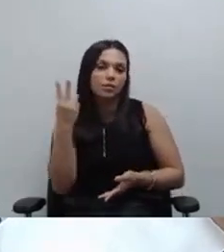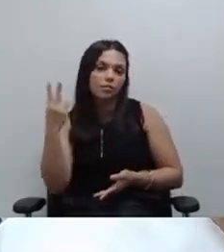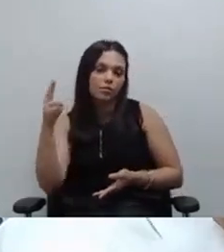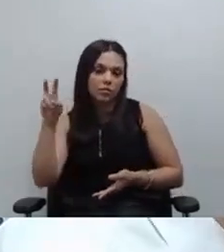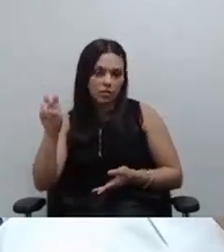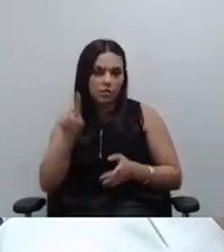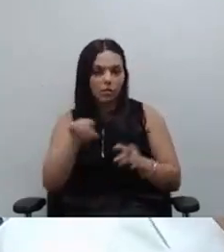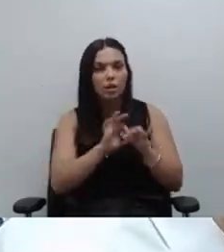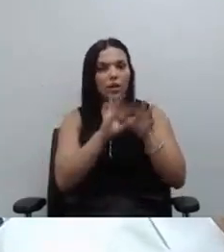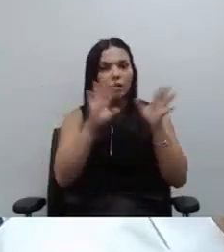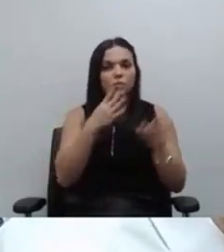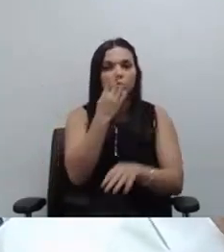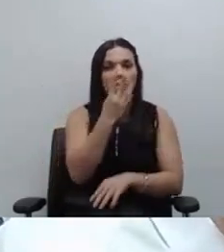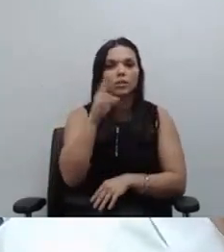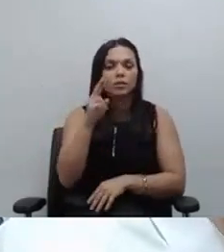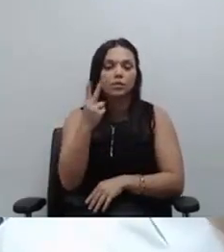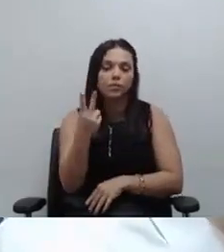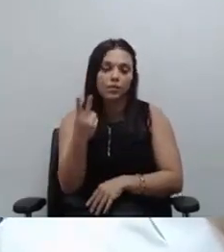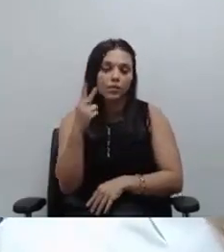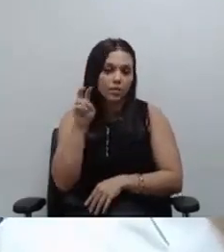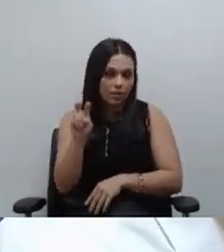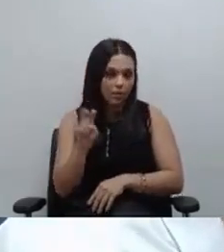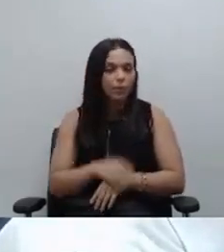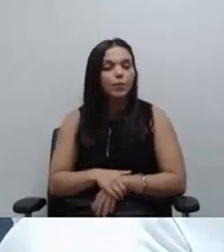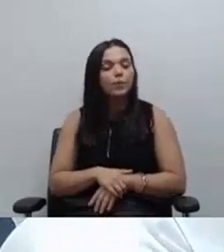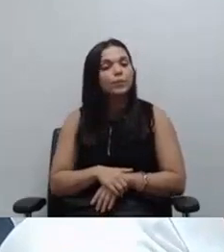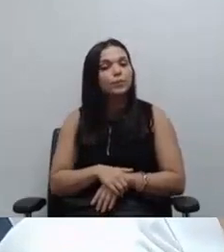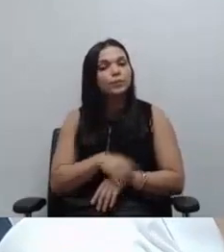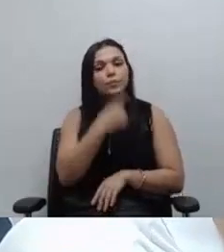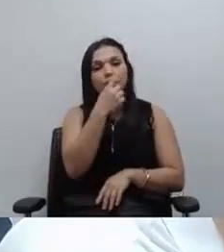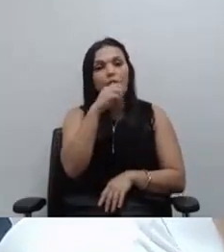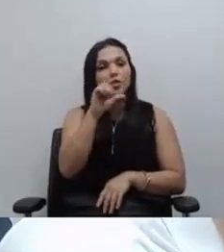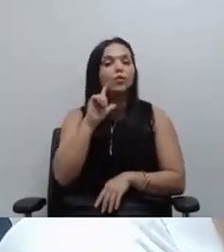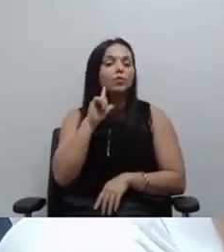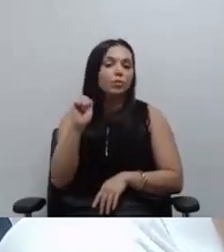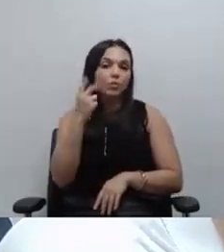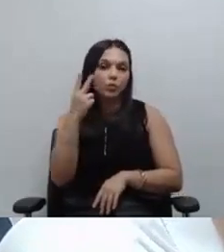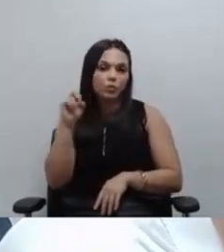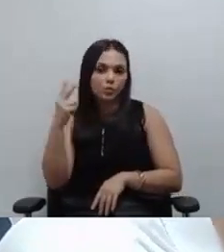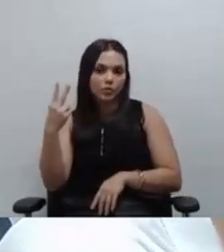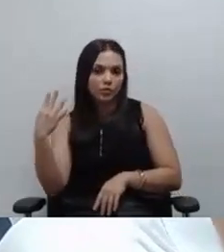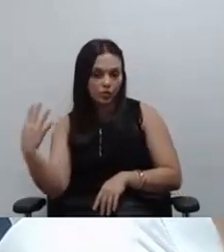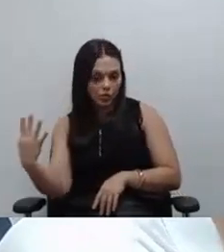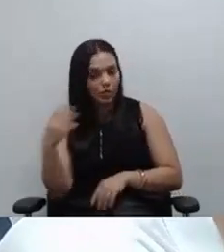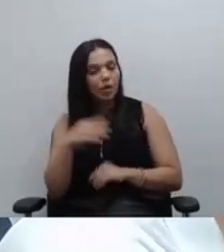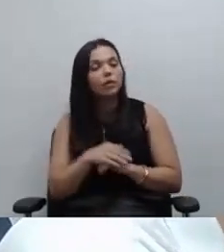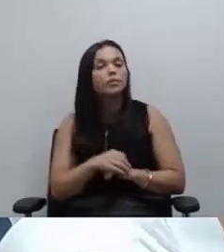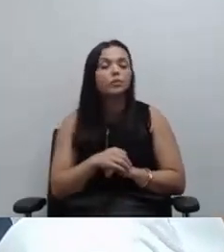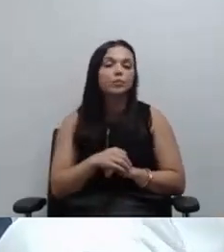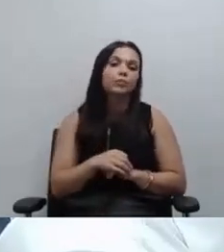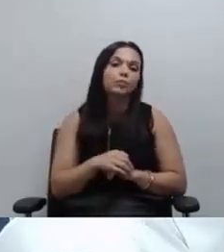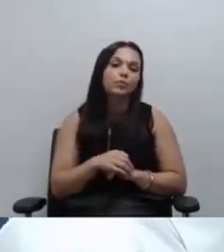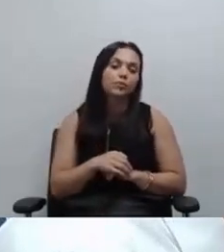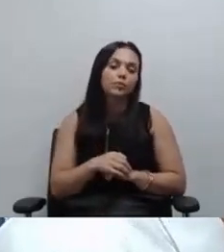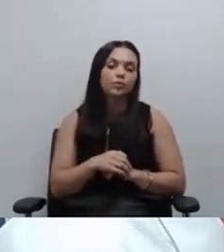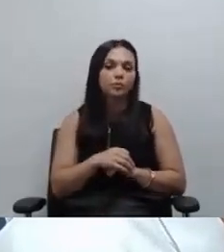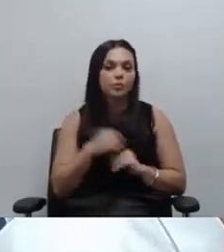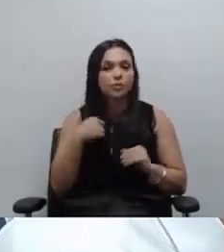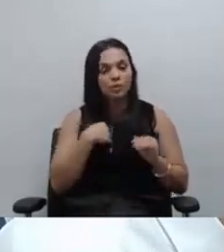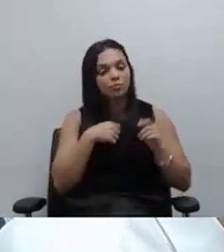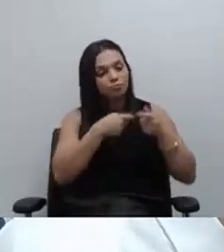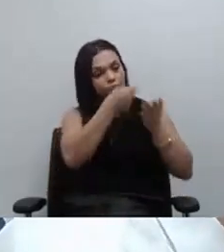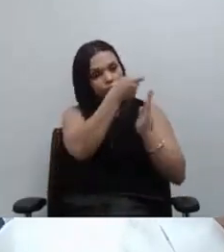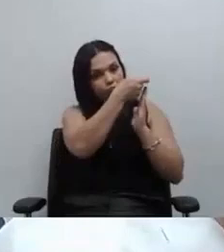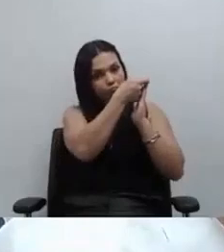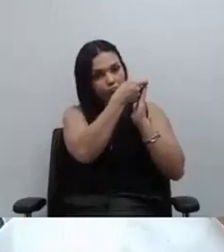alterada, pela deliberação 425, de 19 de abril de 2024. Aqui eu